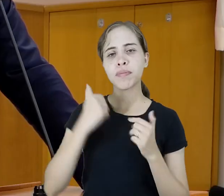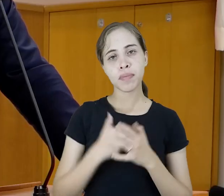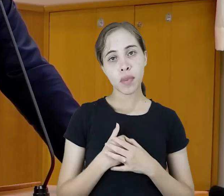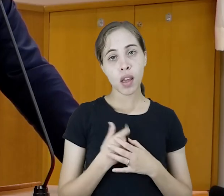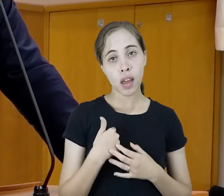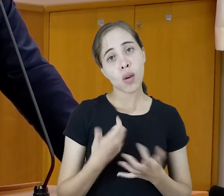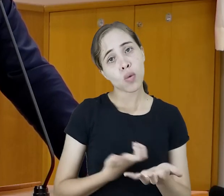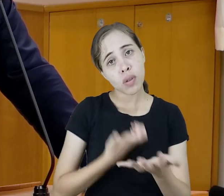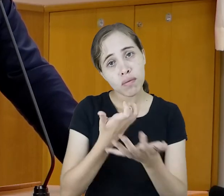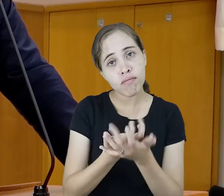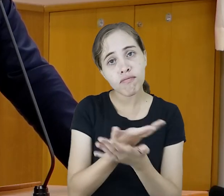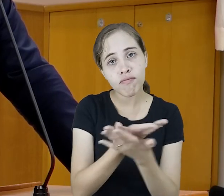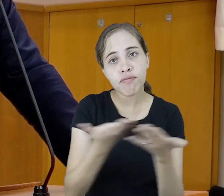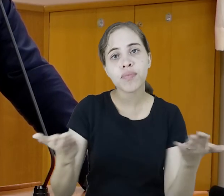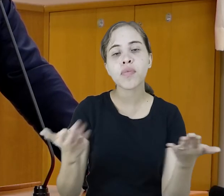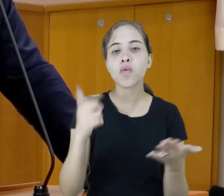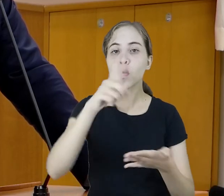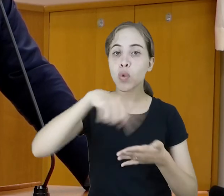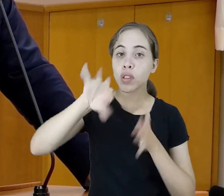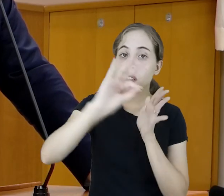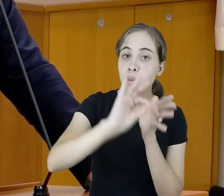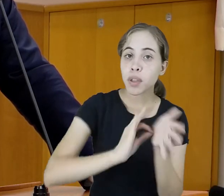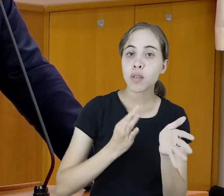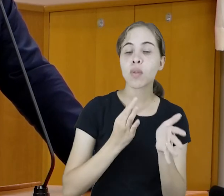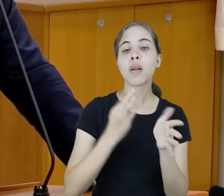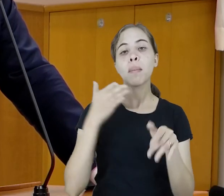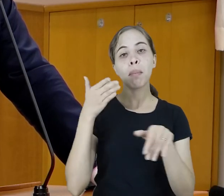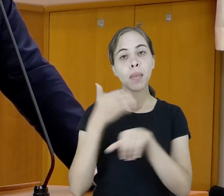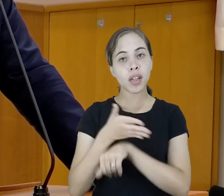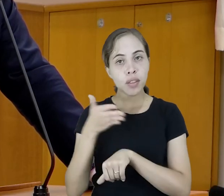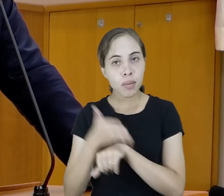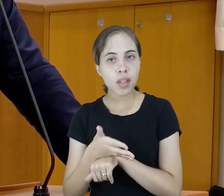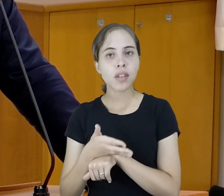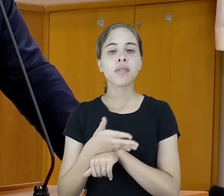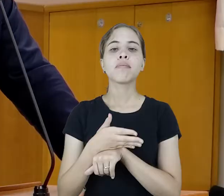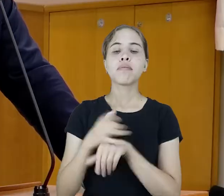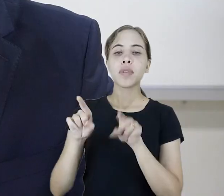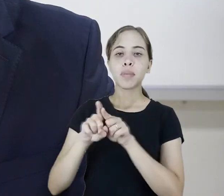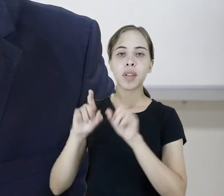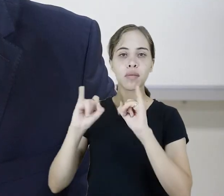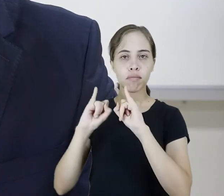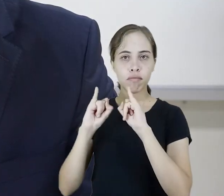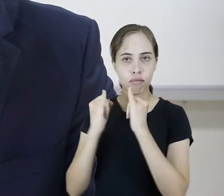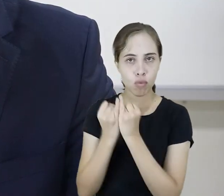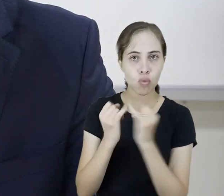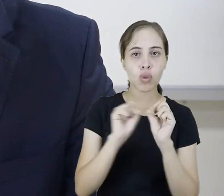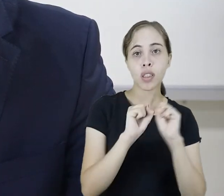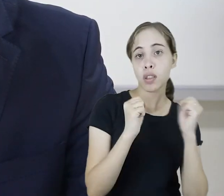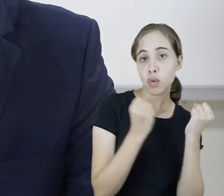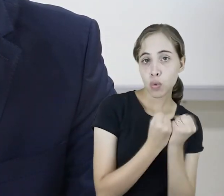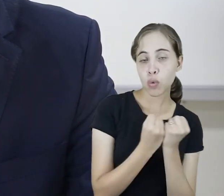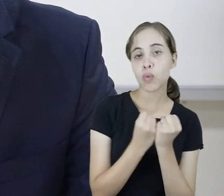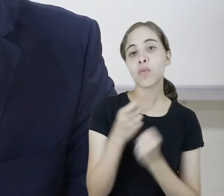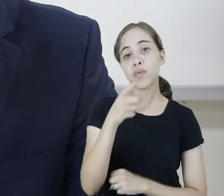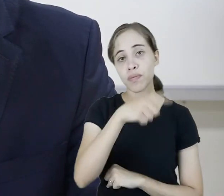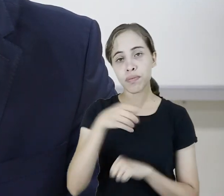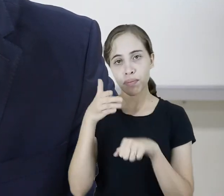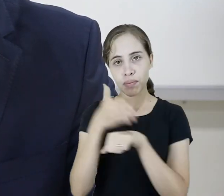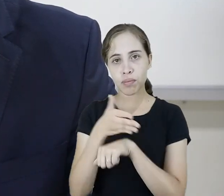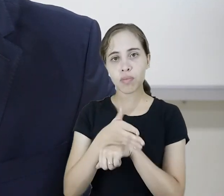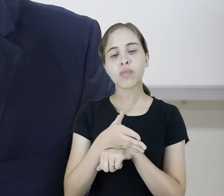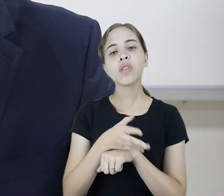Testifico que, ao se matricular e participar ativamente no seminário ou instituto,